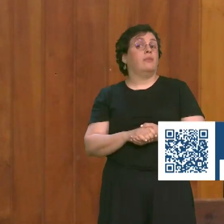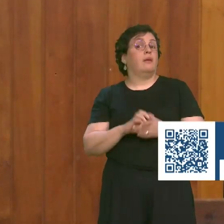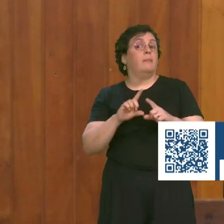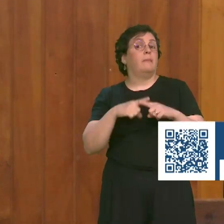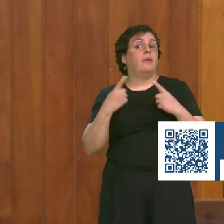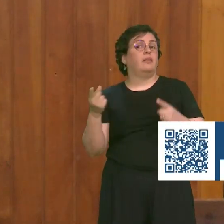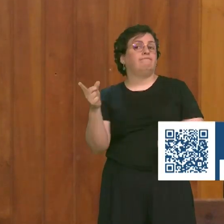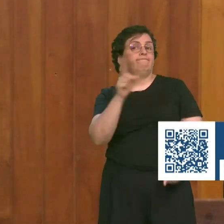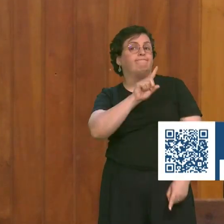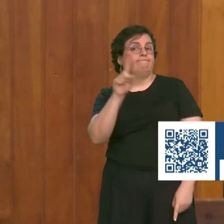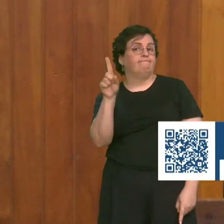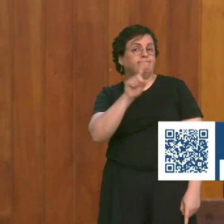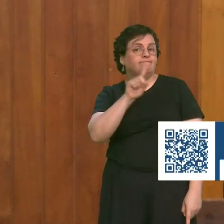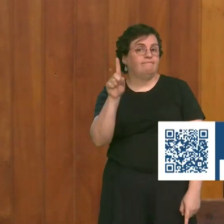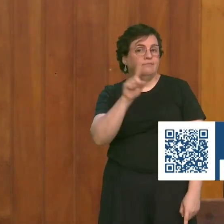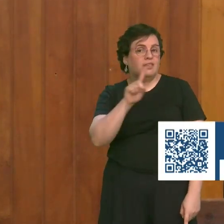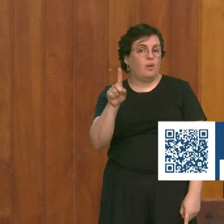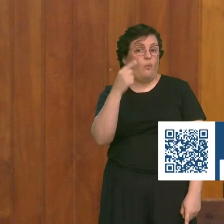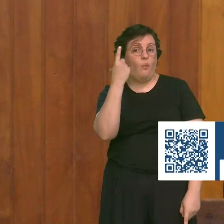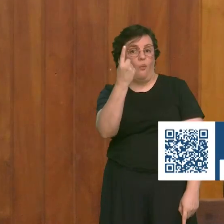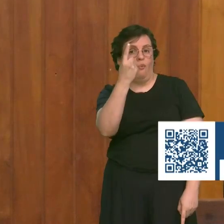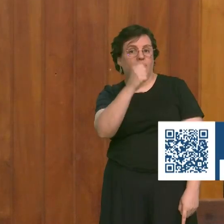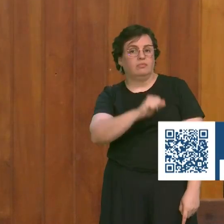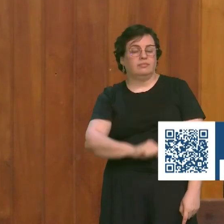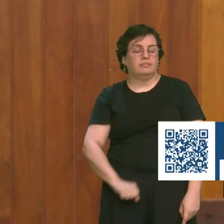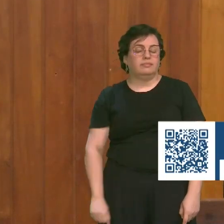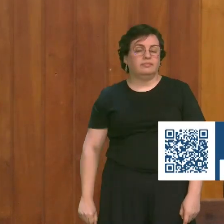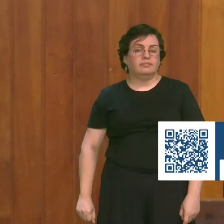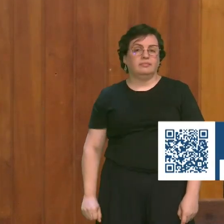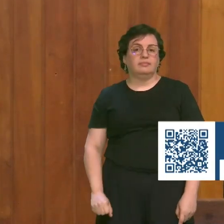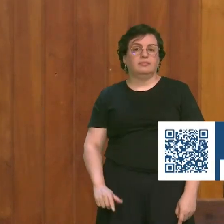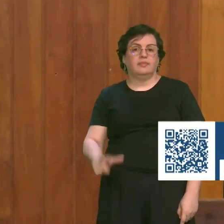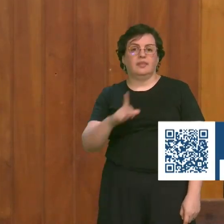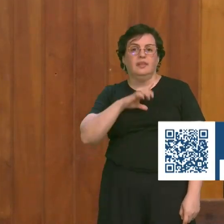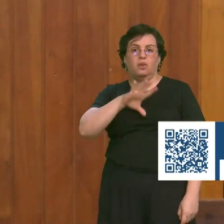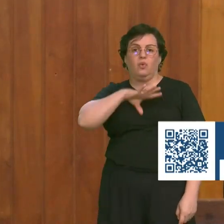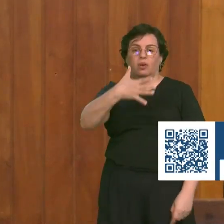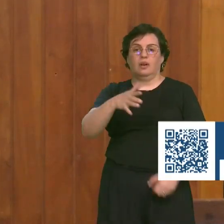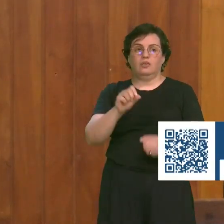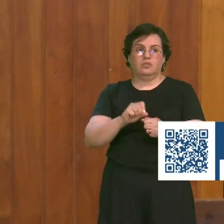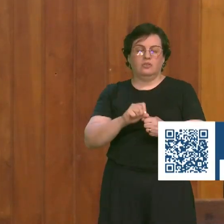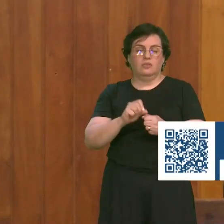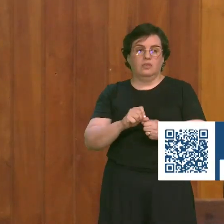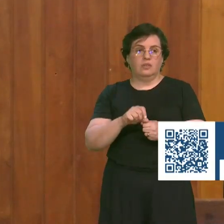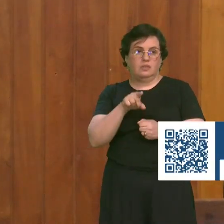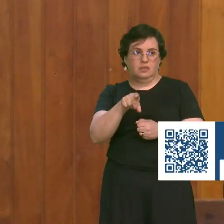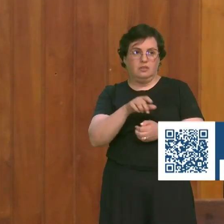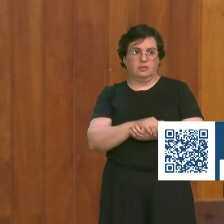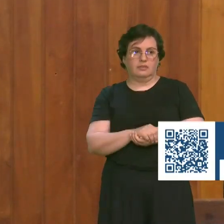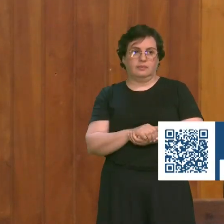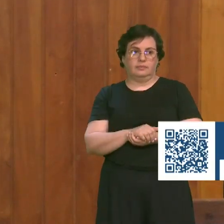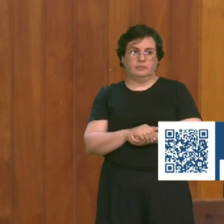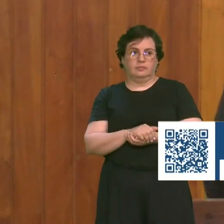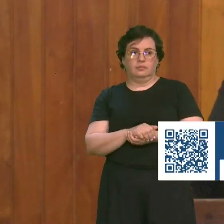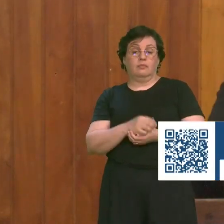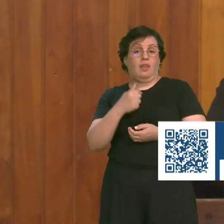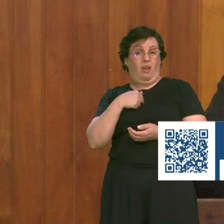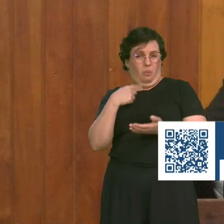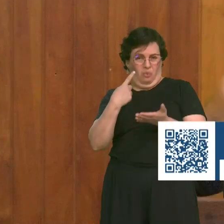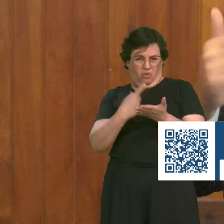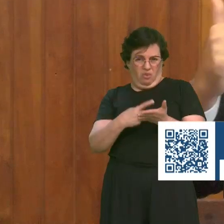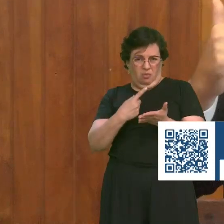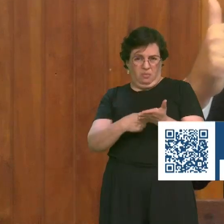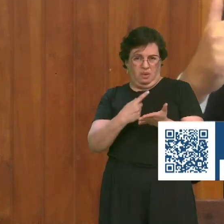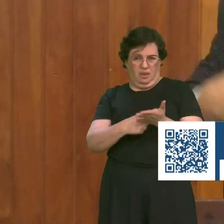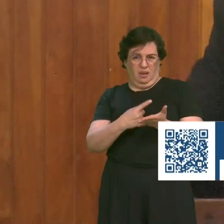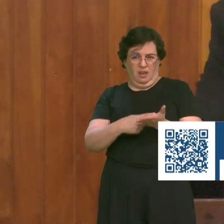mas não tem um ou uma que tem a coragem de fazer isso Vou combinar